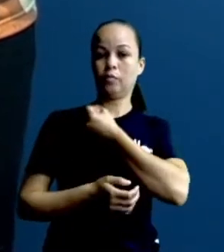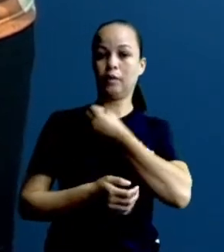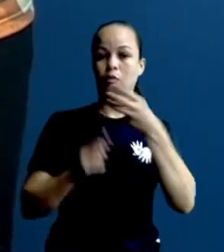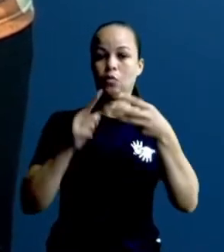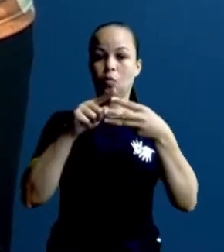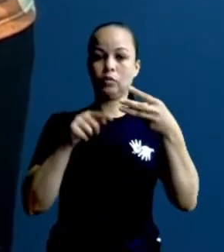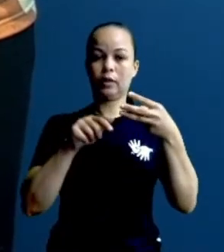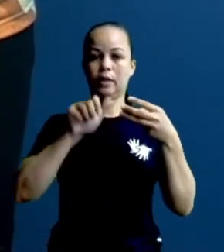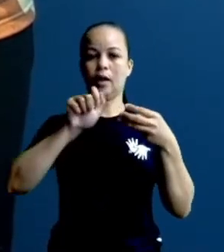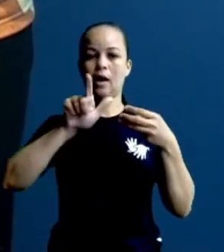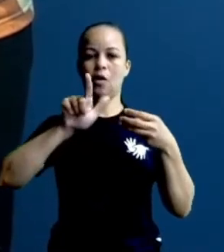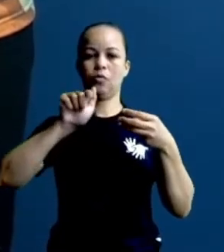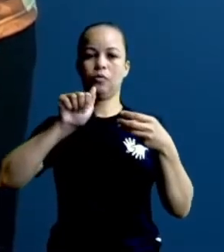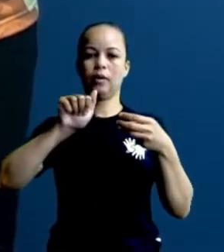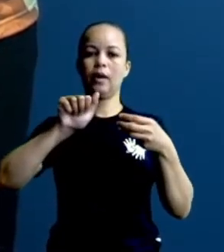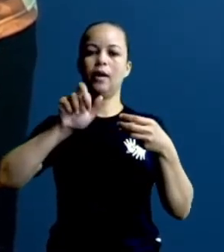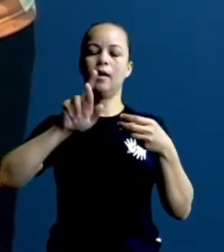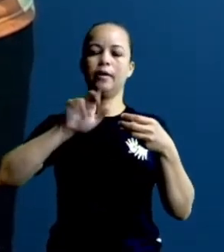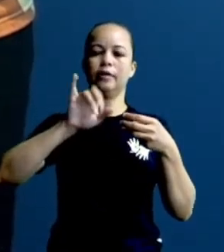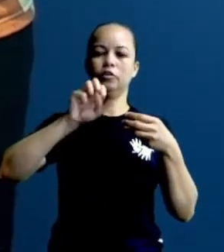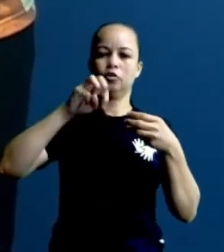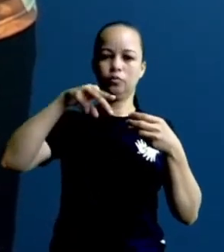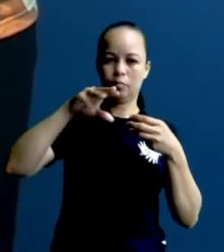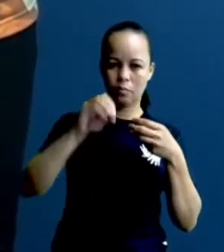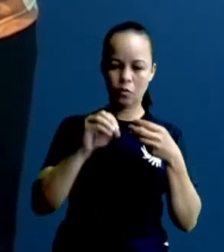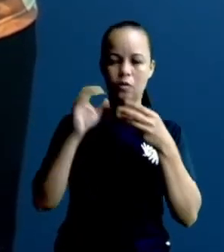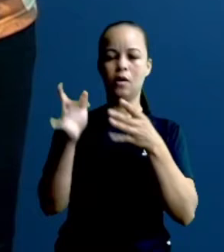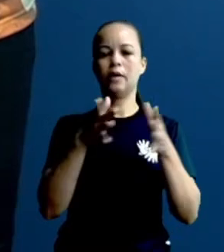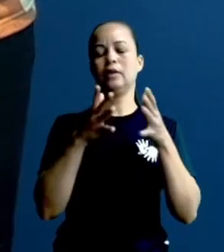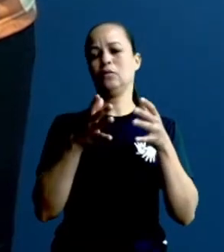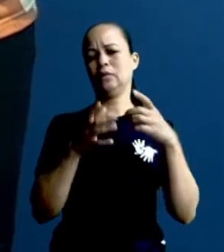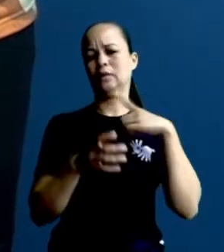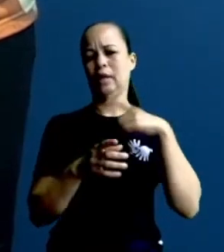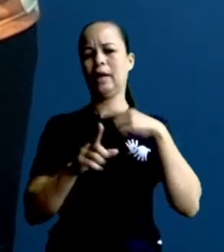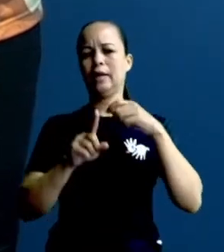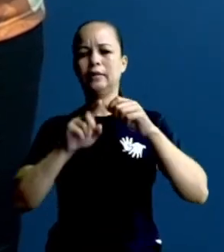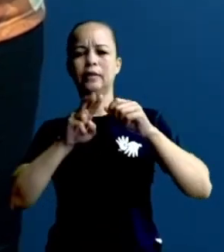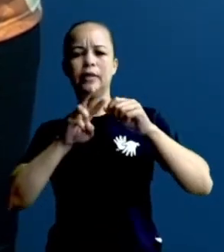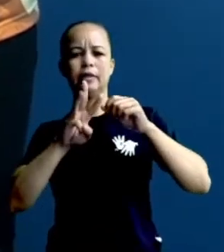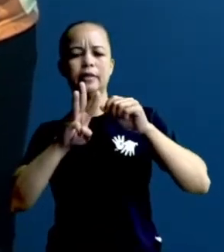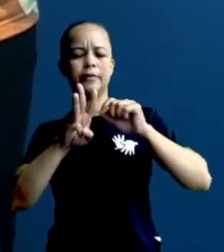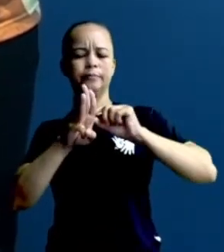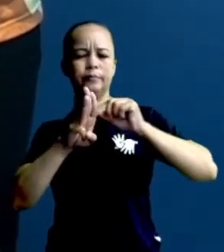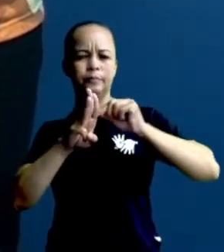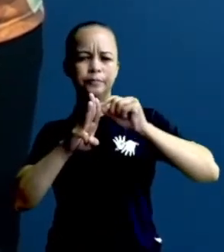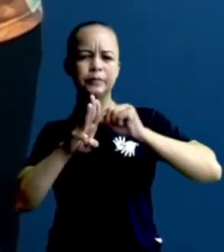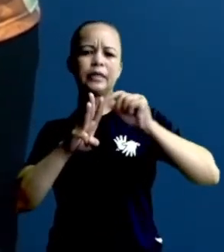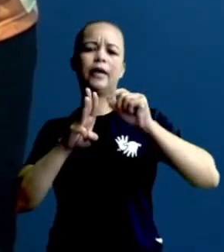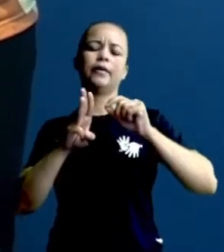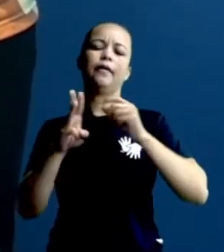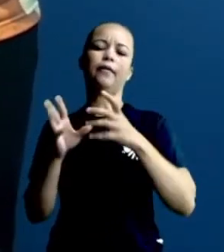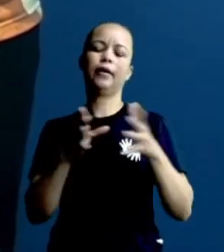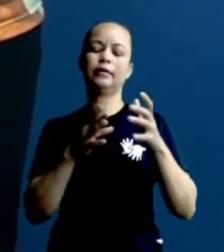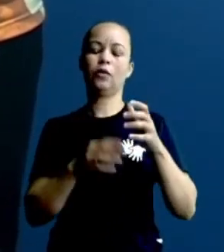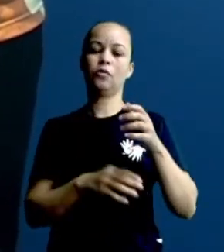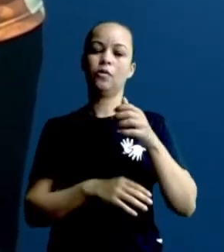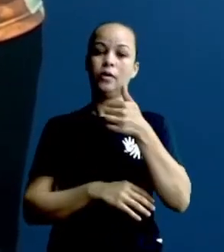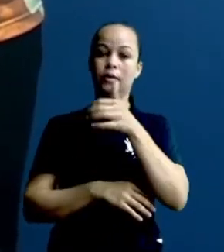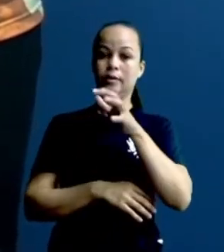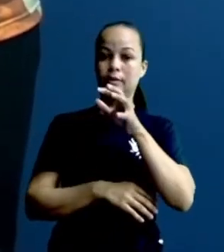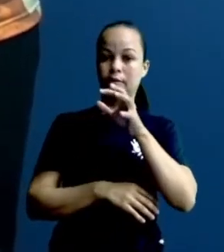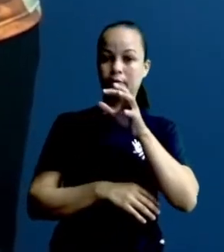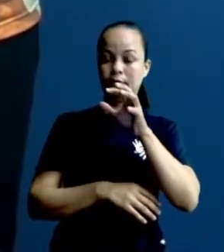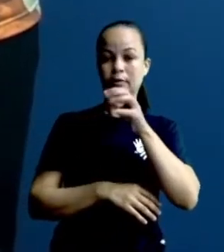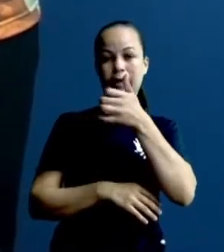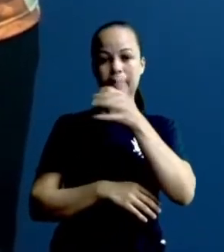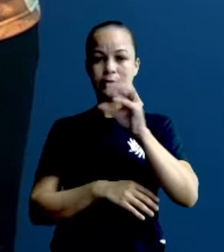3 algarismos eu preciso montar números que tenham aí a noção de centena. 100, 101, 102, não foi isso? Só que aí ela quer